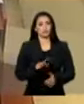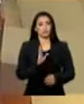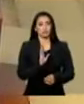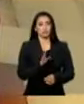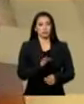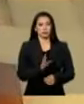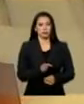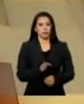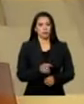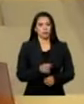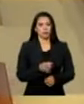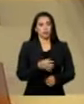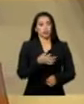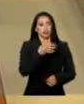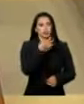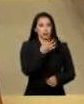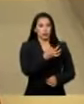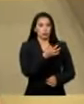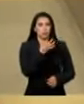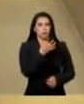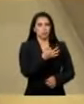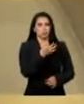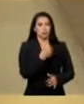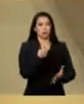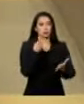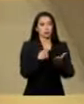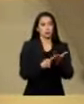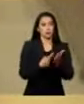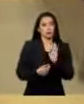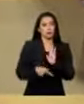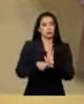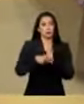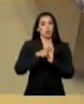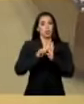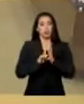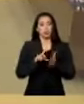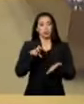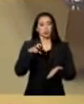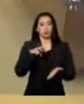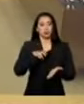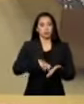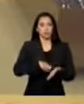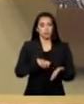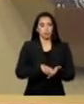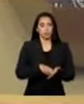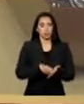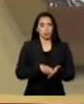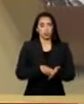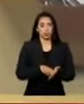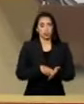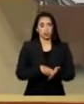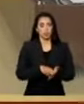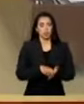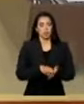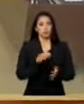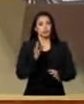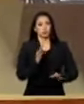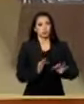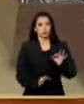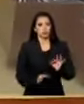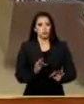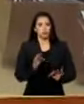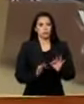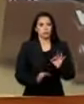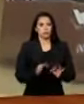a detenção para fins de cumprimento antecipado da pena antes do trânsito em julgado da